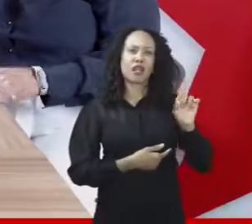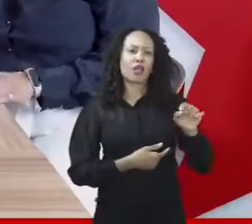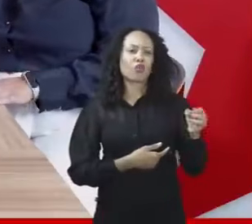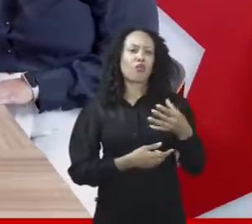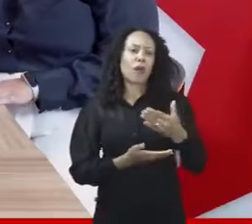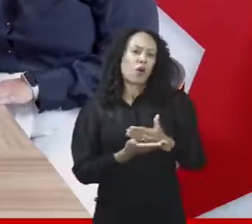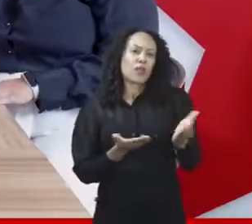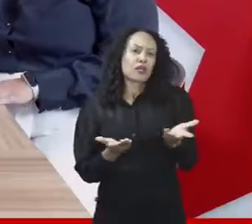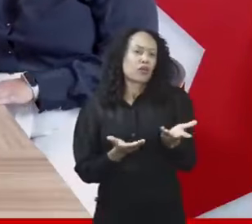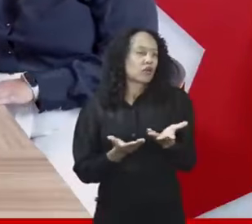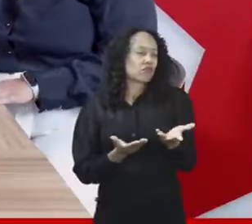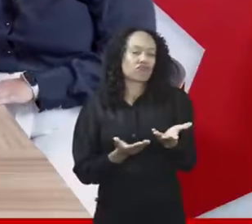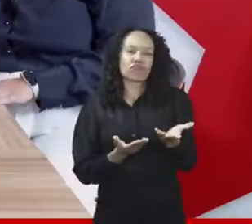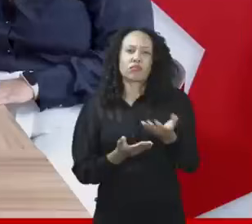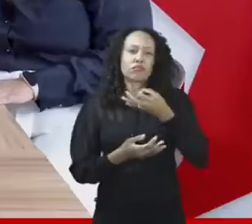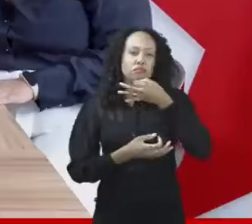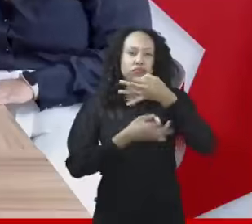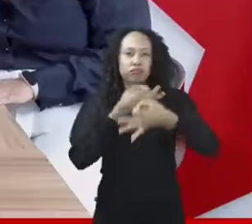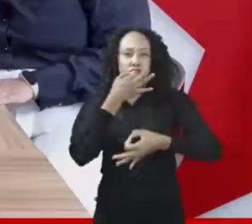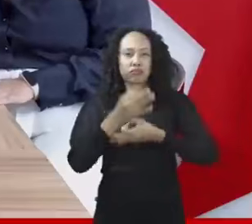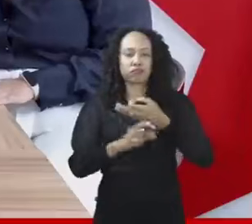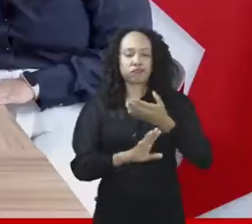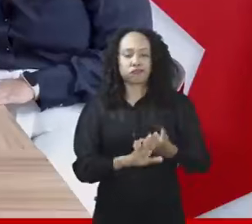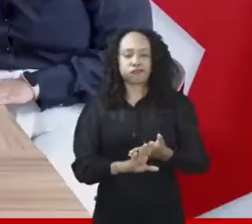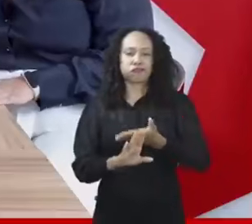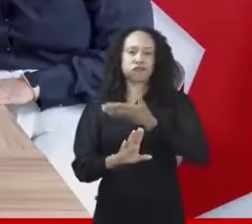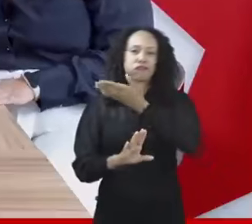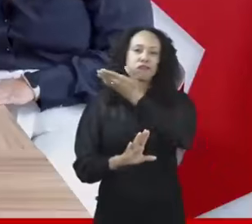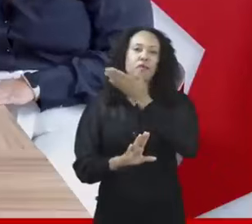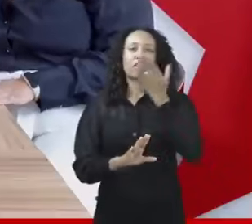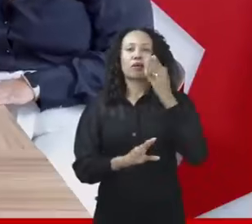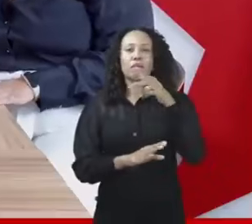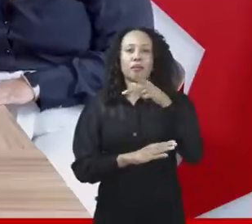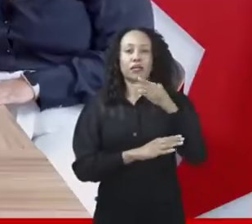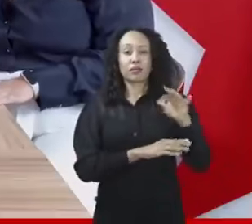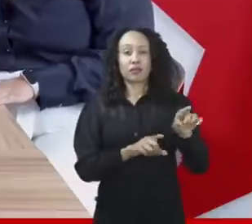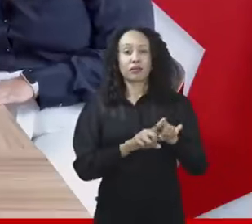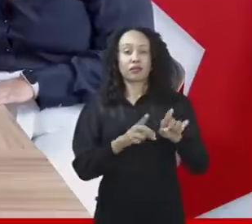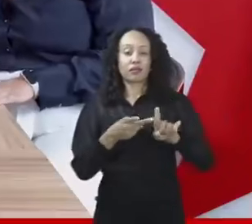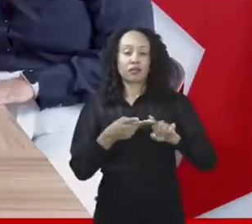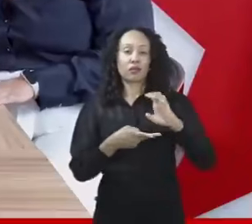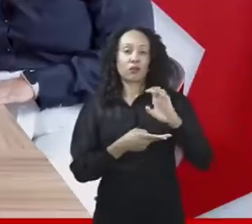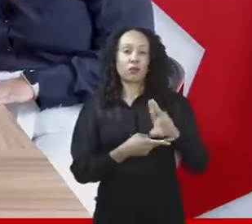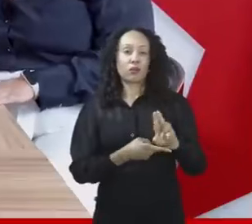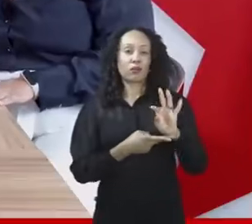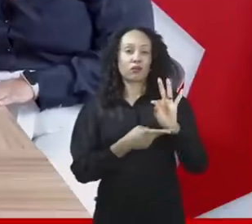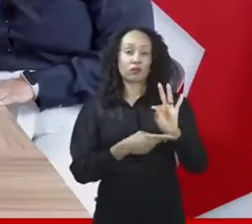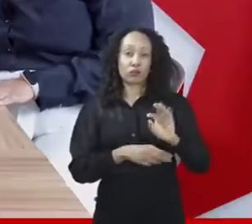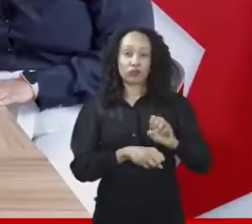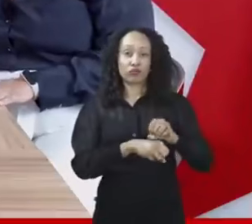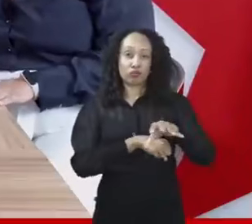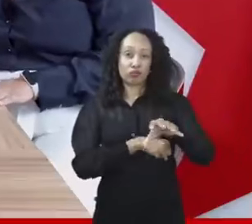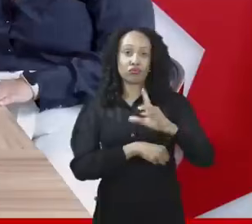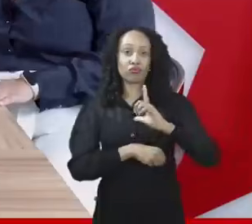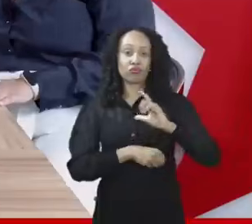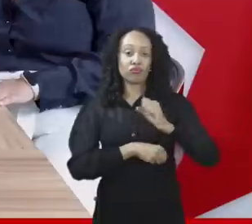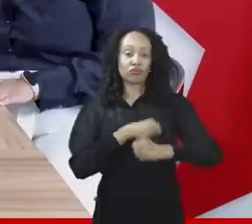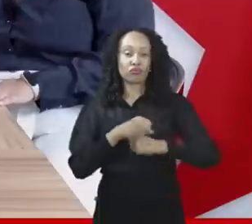né? Ela é uma sugestão do PT há muito tempo e da CUT também, né? A gente teve, neste